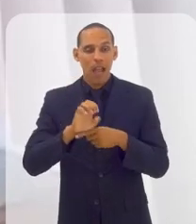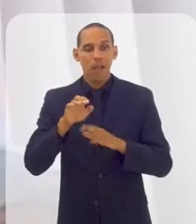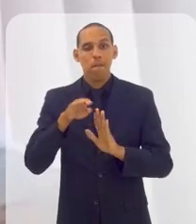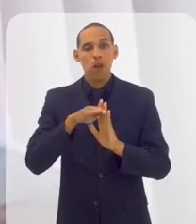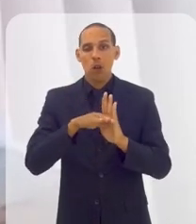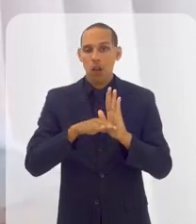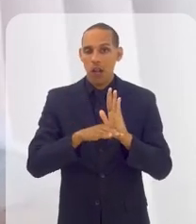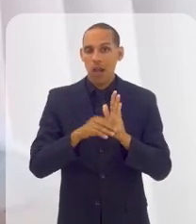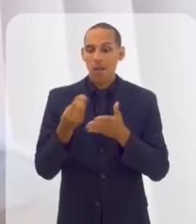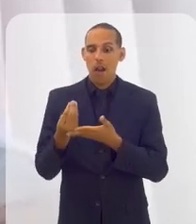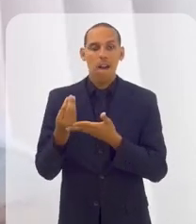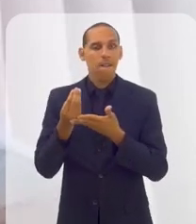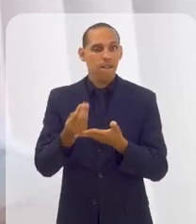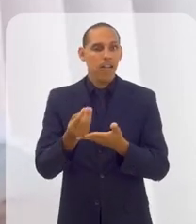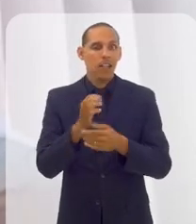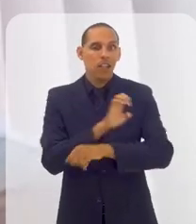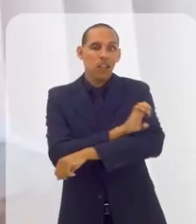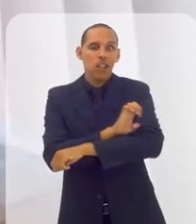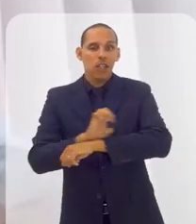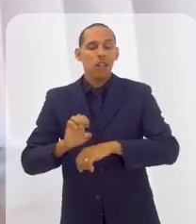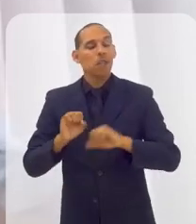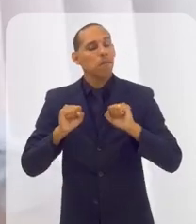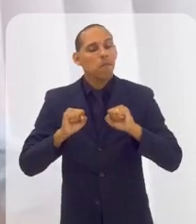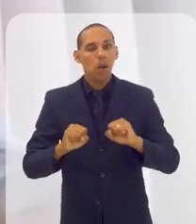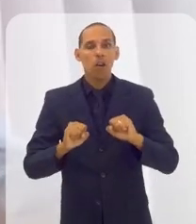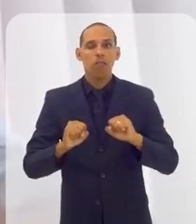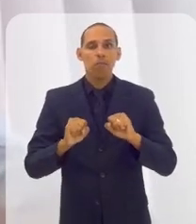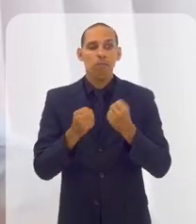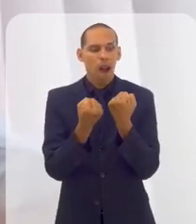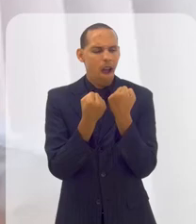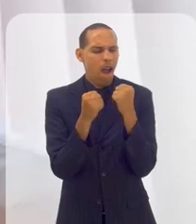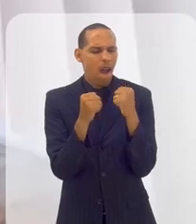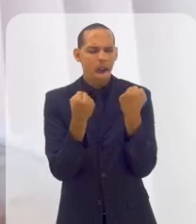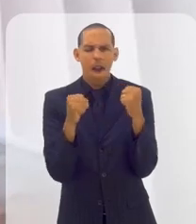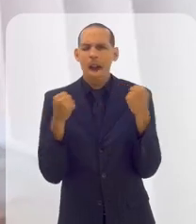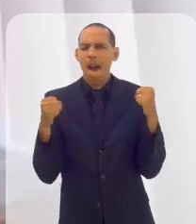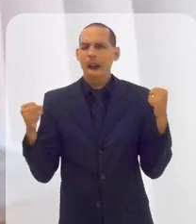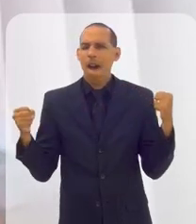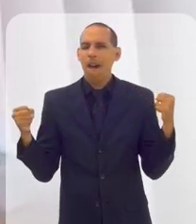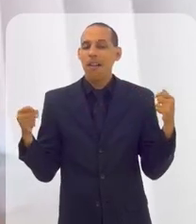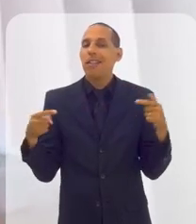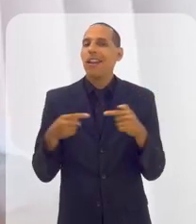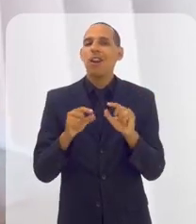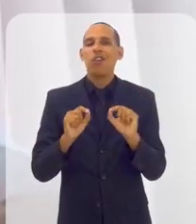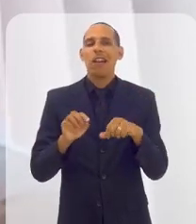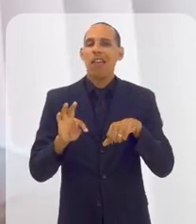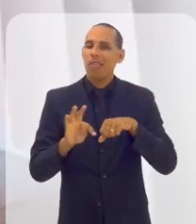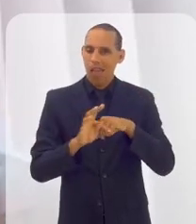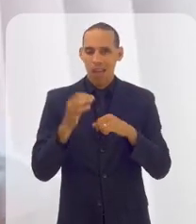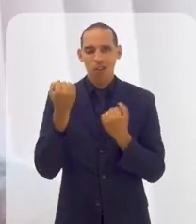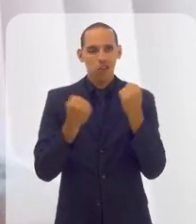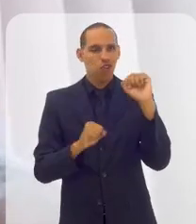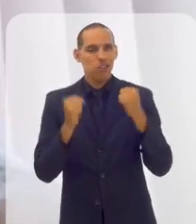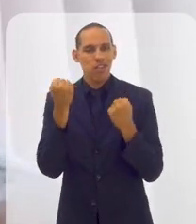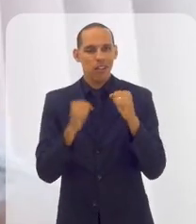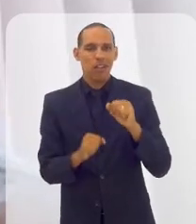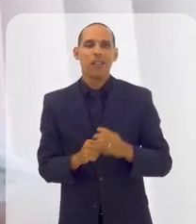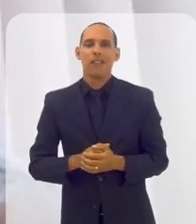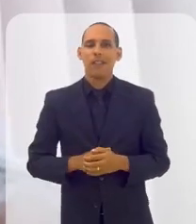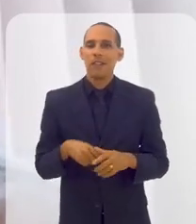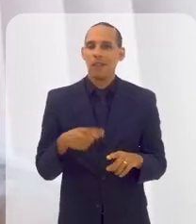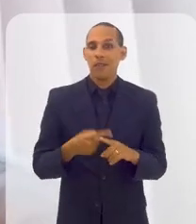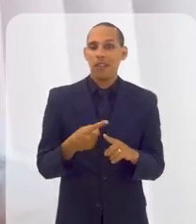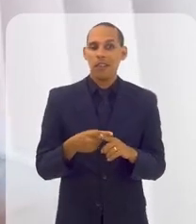pode fazer um programa de oferta de estágios amplo à questão dos chamados técnicos